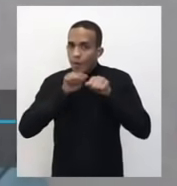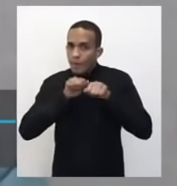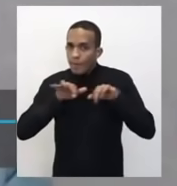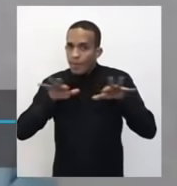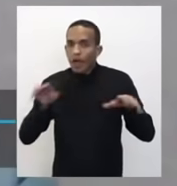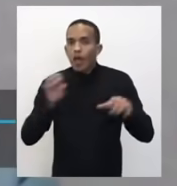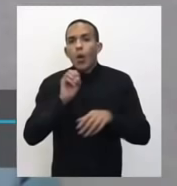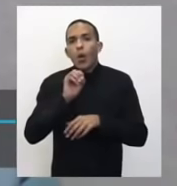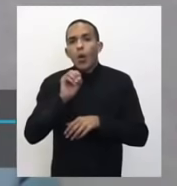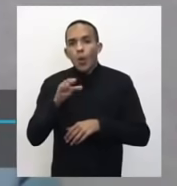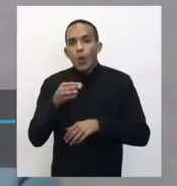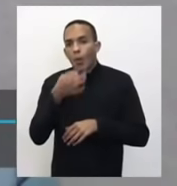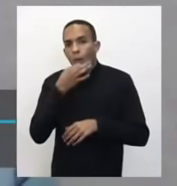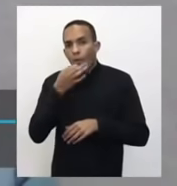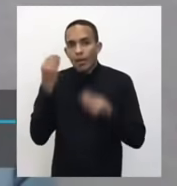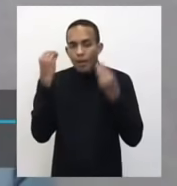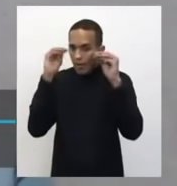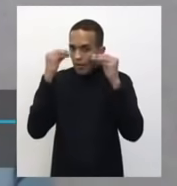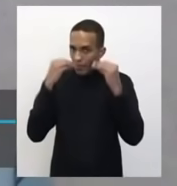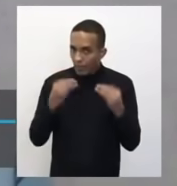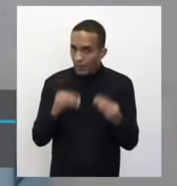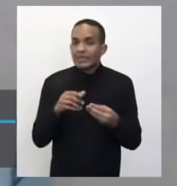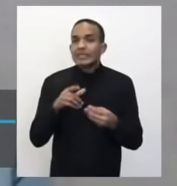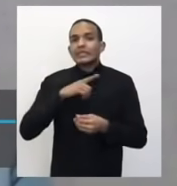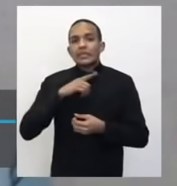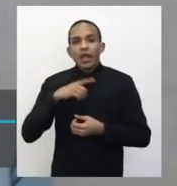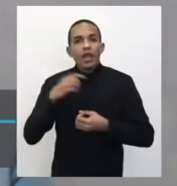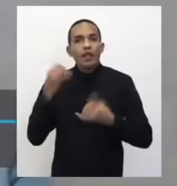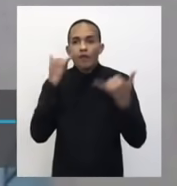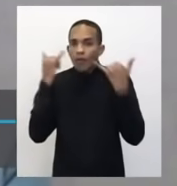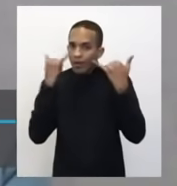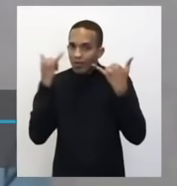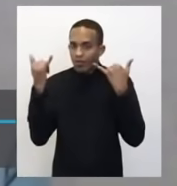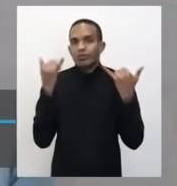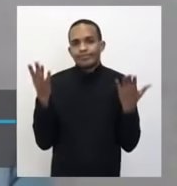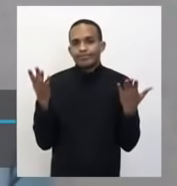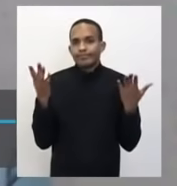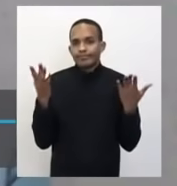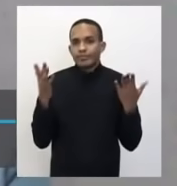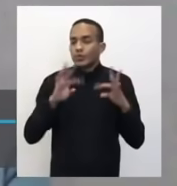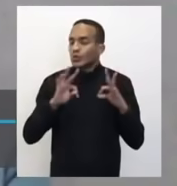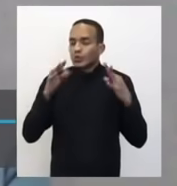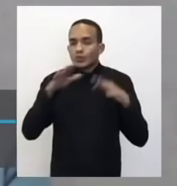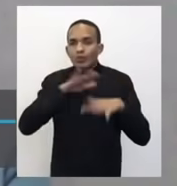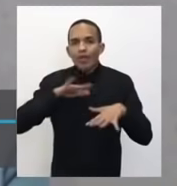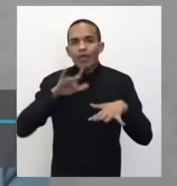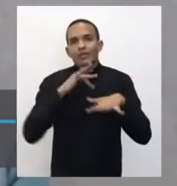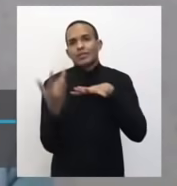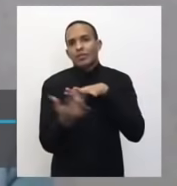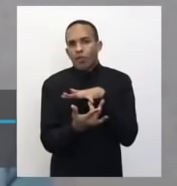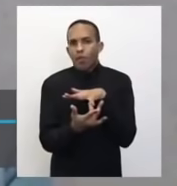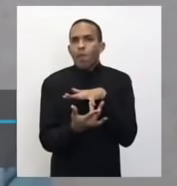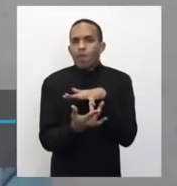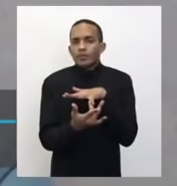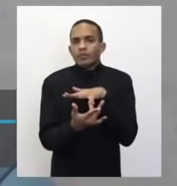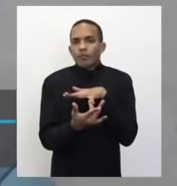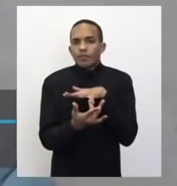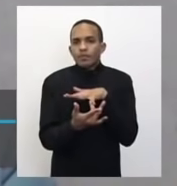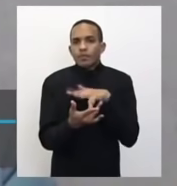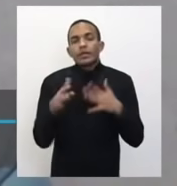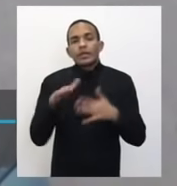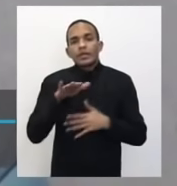ou comenta algo, isso gera dado, né? Tudo isso geram dados para essas redes sociais. E